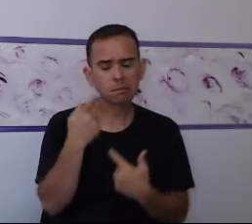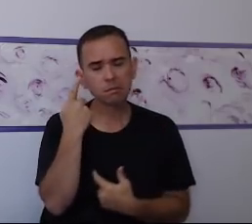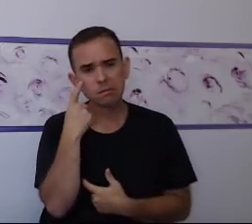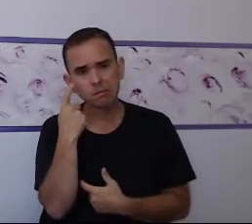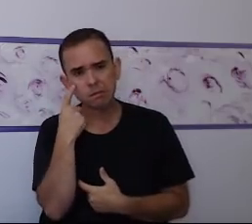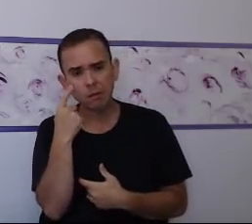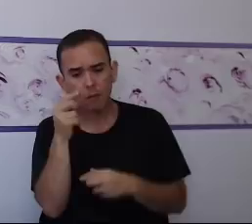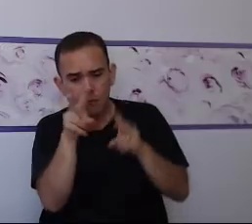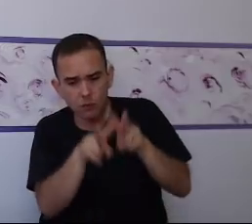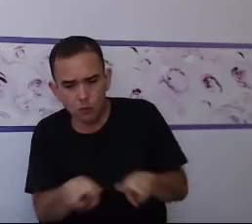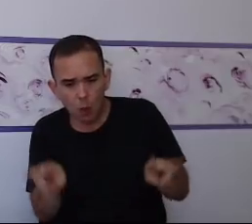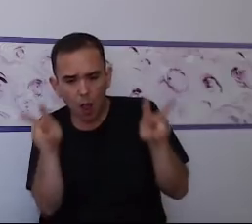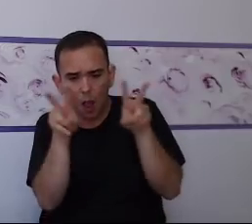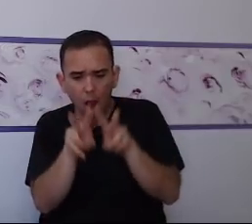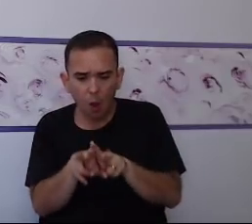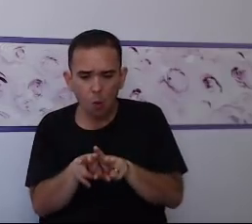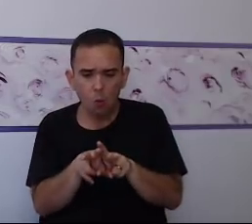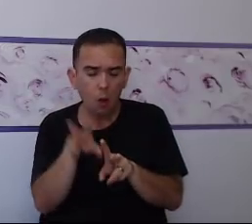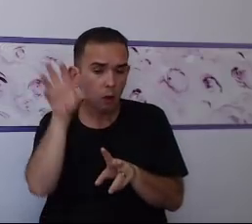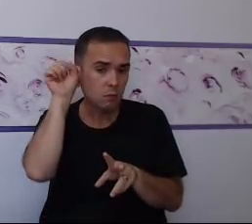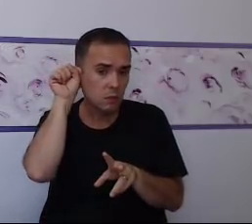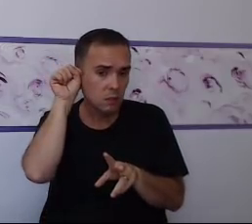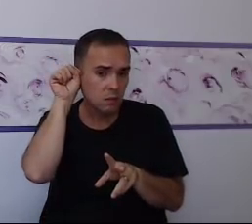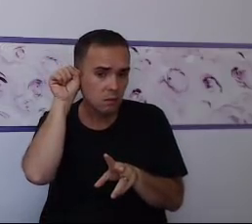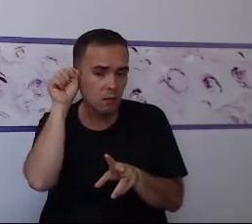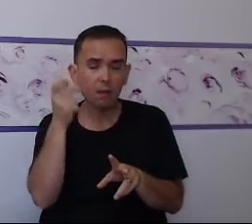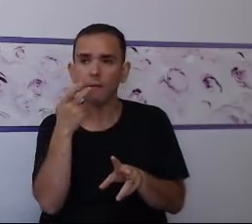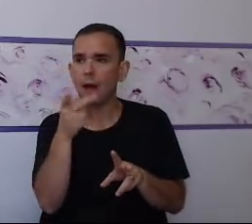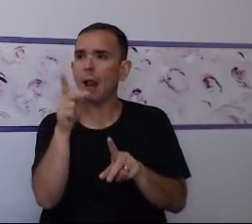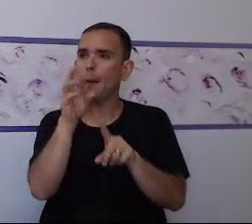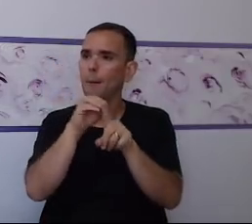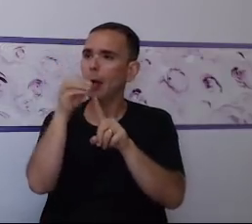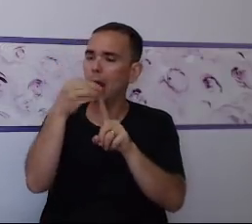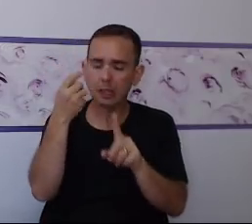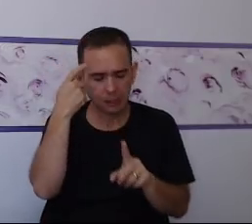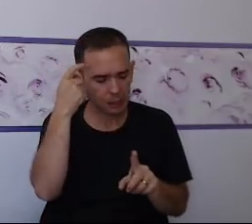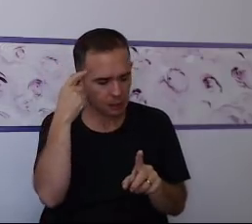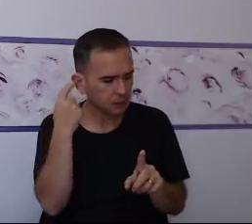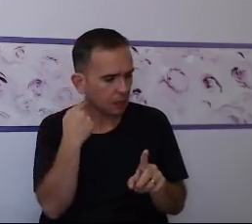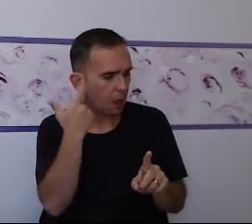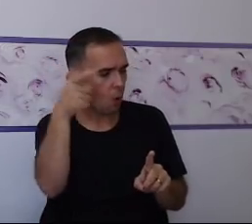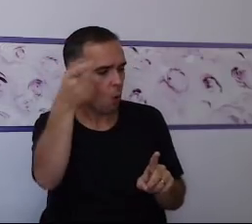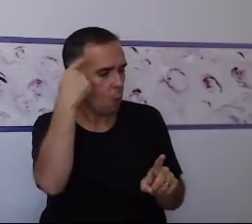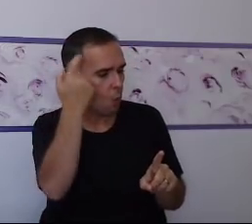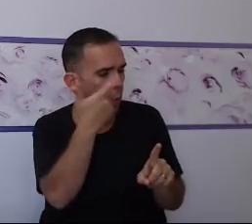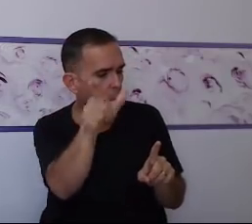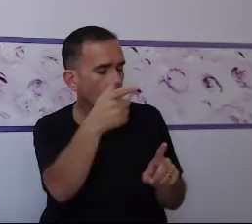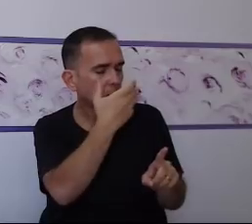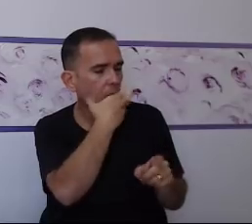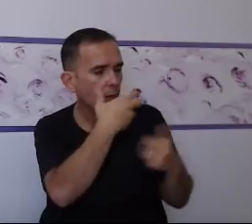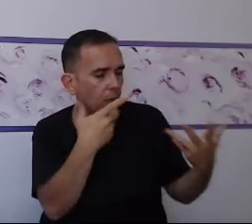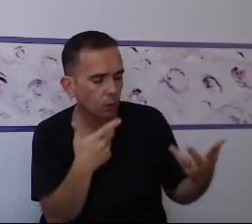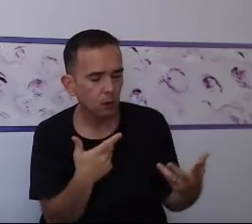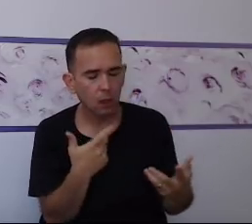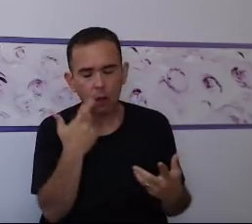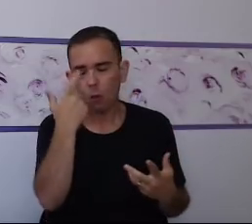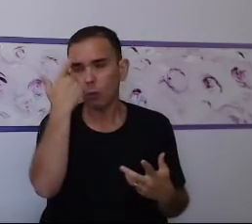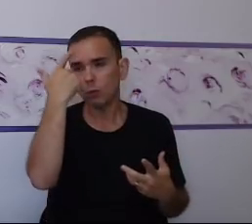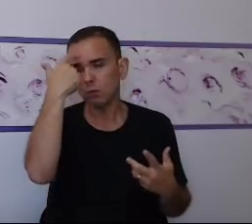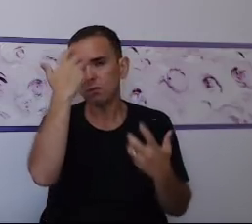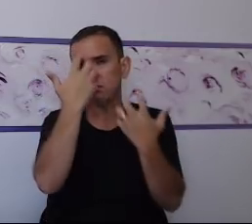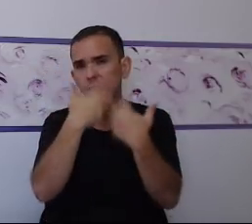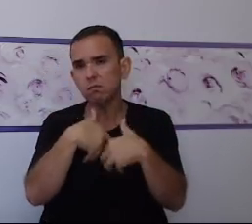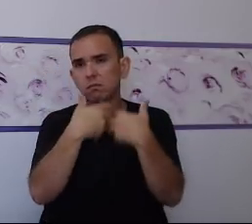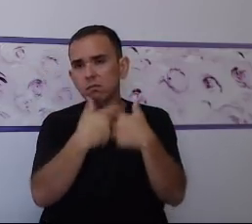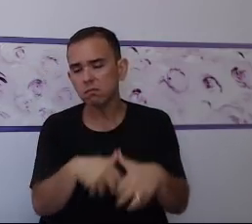no visual, muitas vezes no auditivo, a gente está falando banana, e ele está pensando em outra fruta. O cérebro dele está reconhecendo, vamos